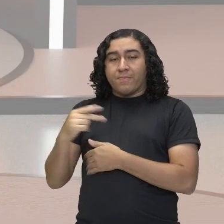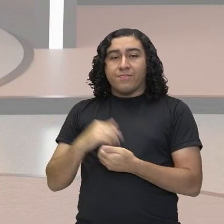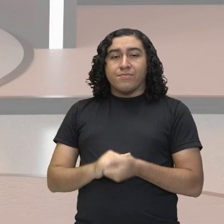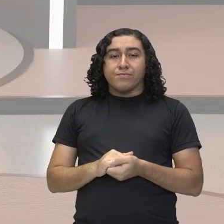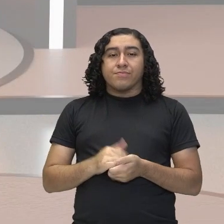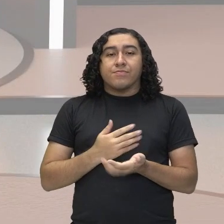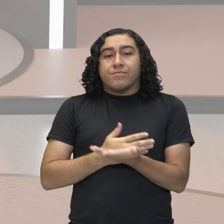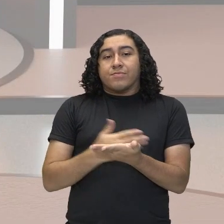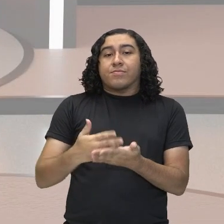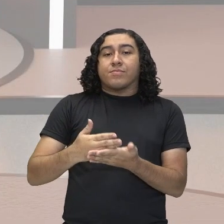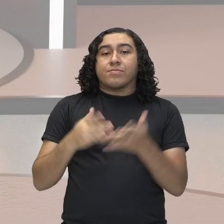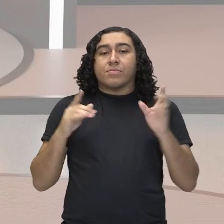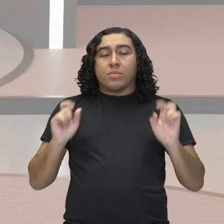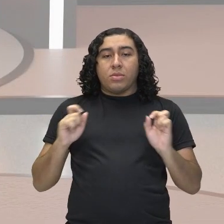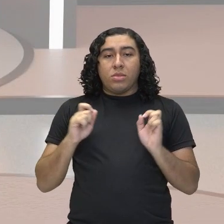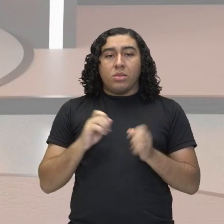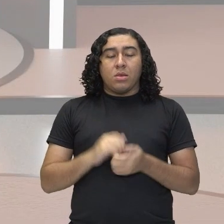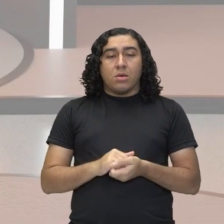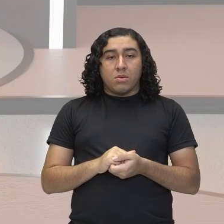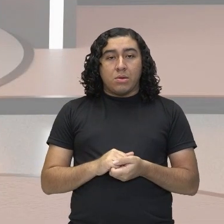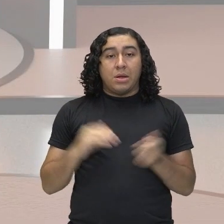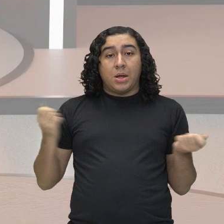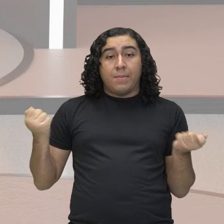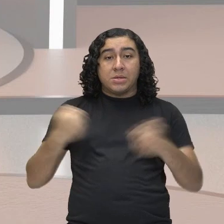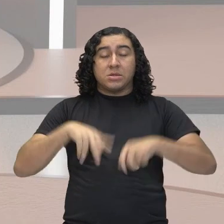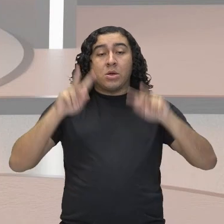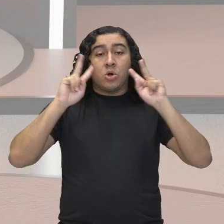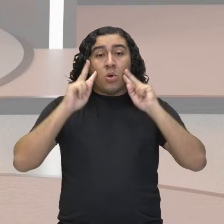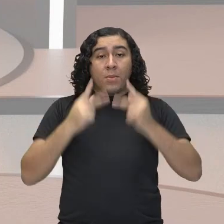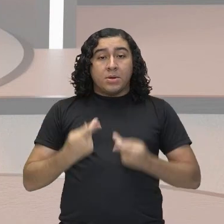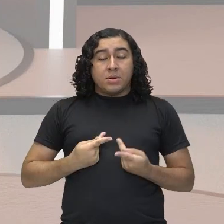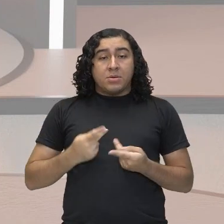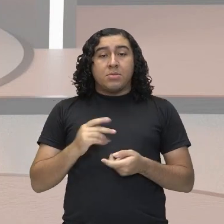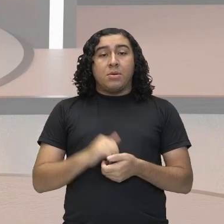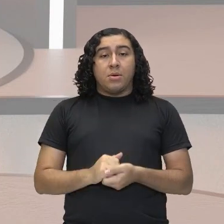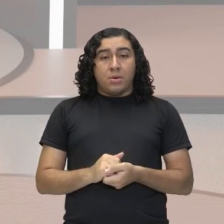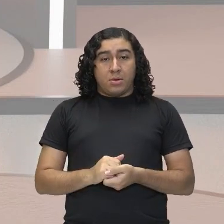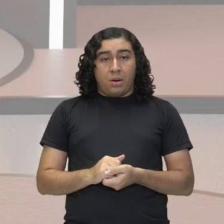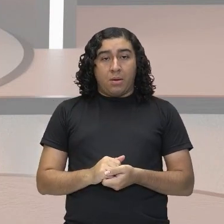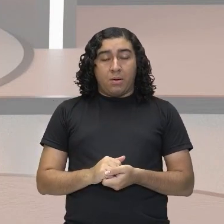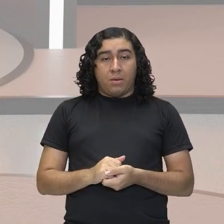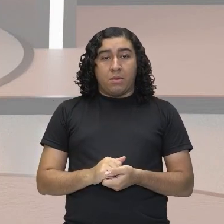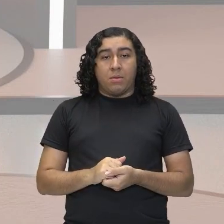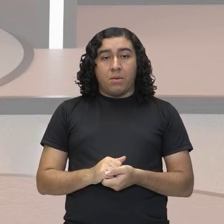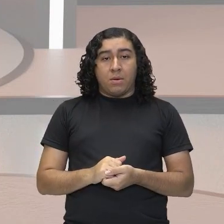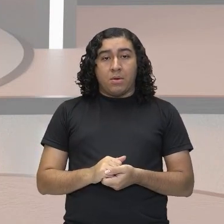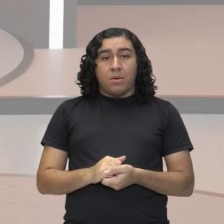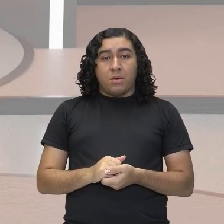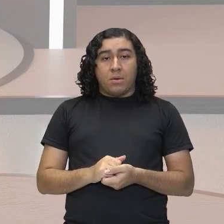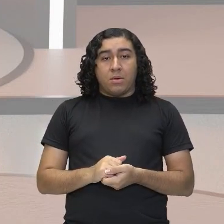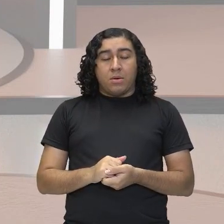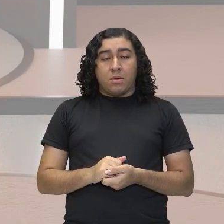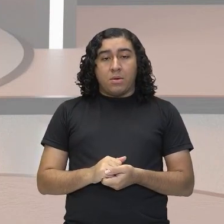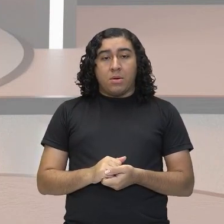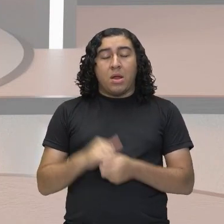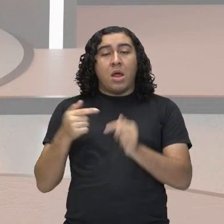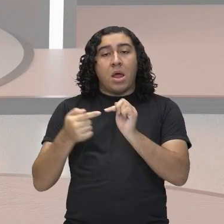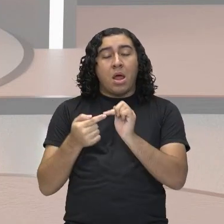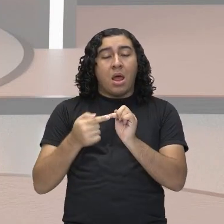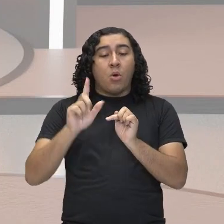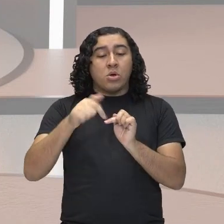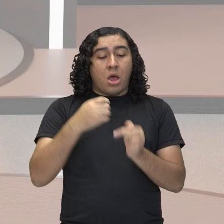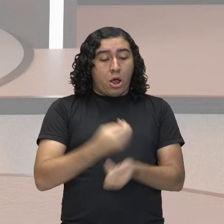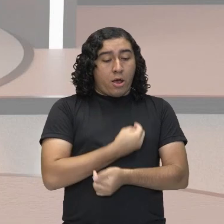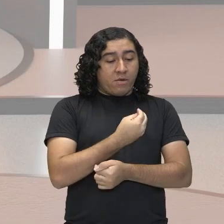então sobre essa condição humana. A existência precede a